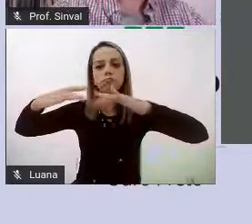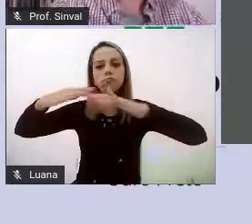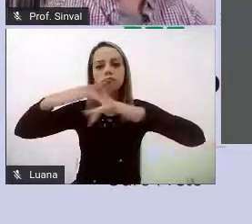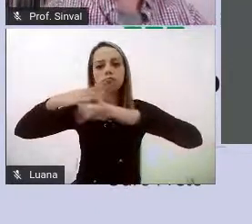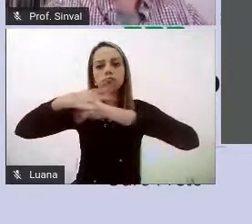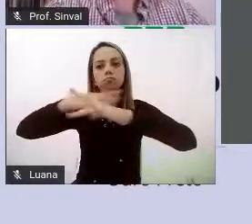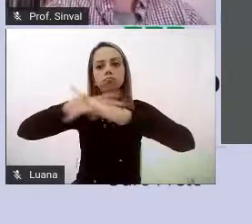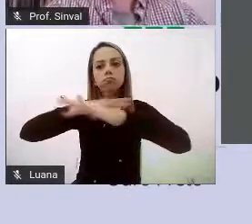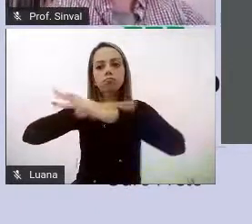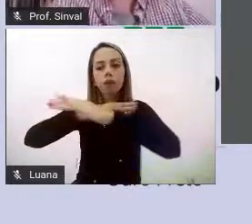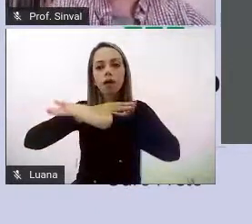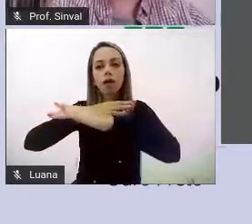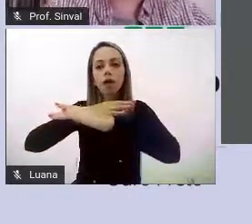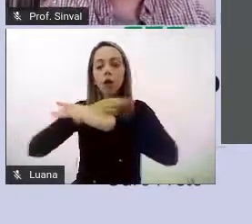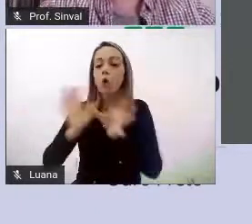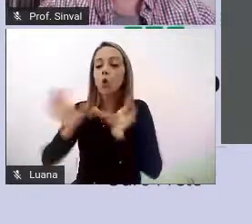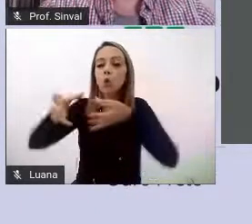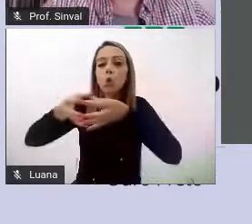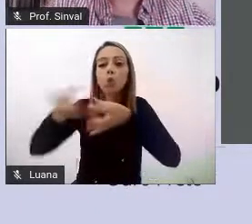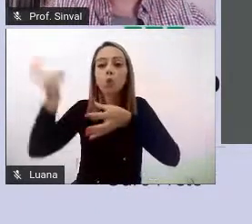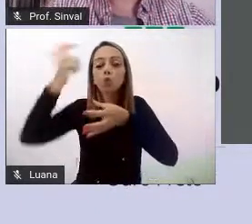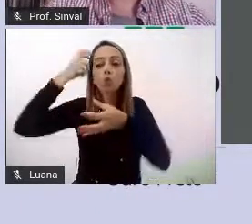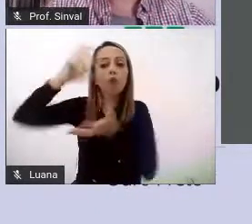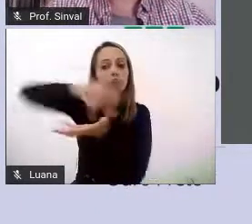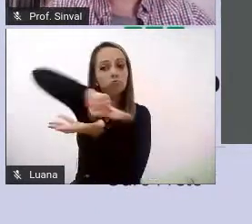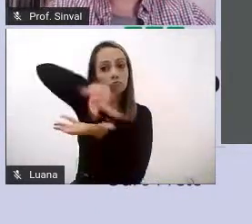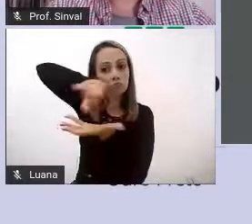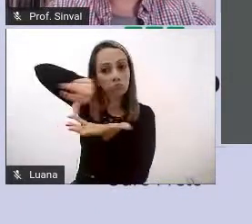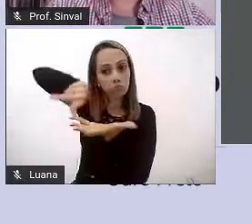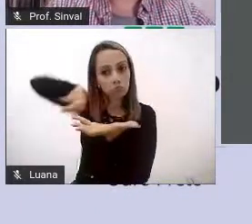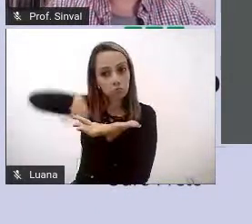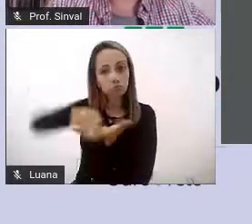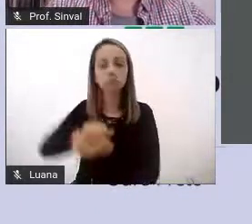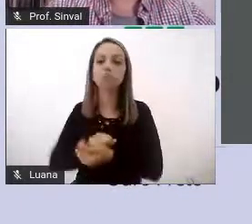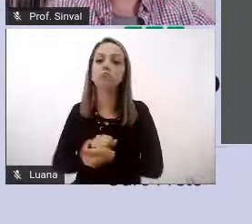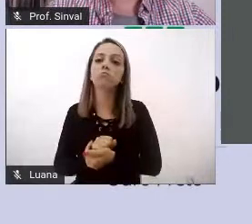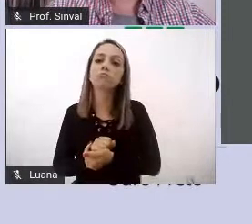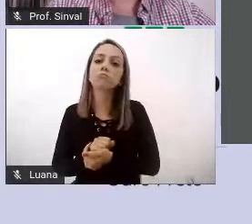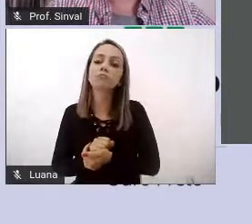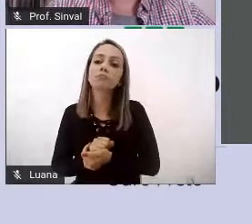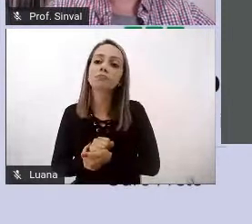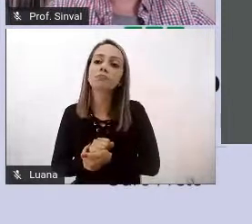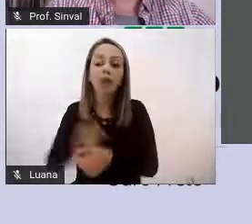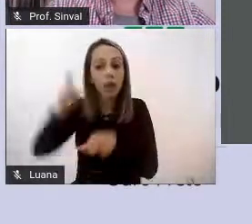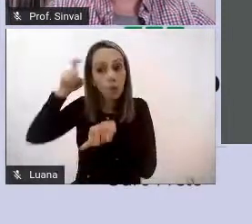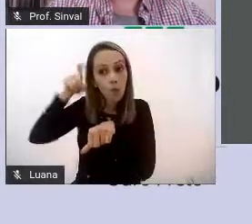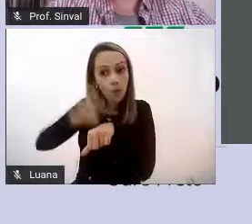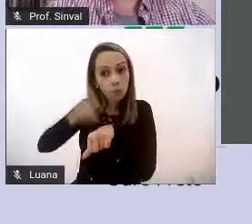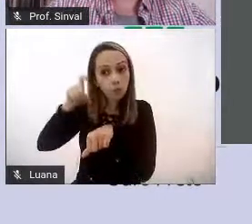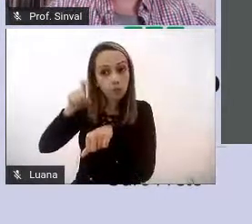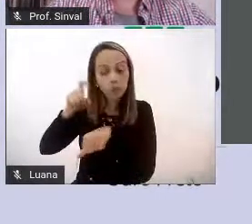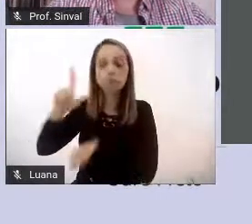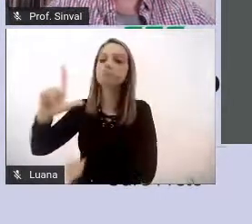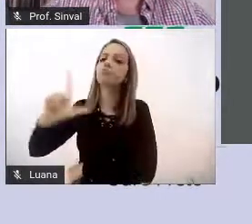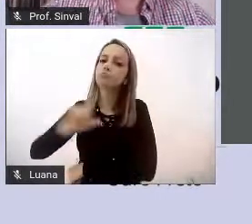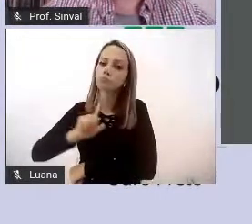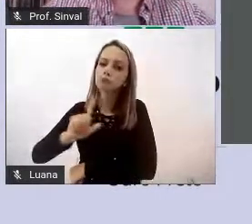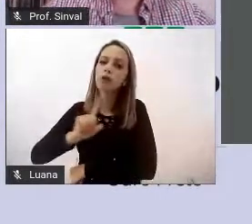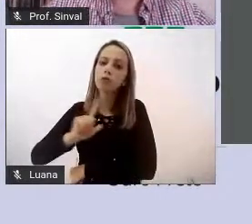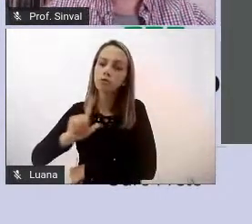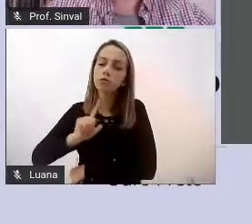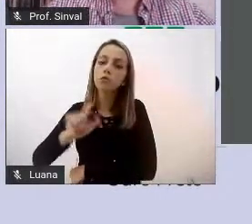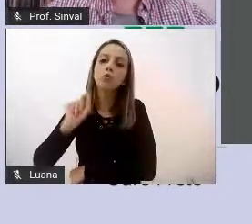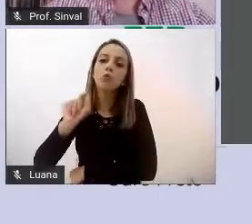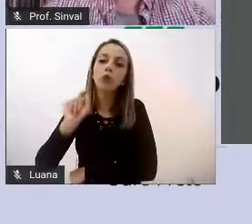de conjuntos culturais muito distintos. Nesse momento, existe um grande